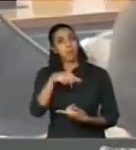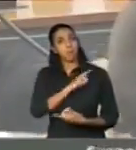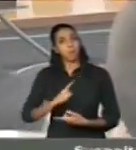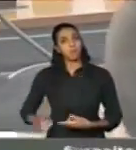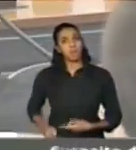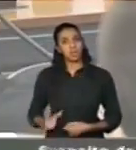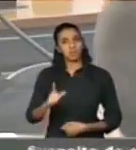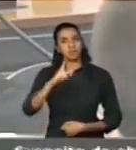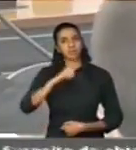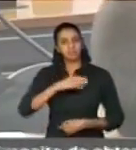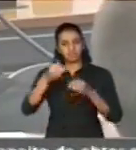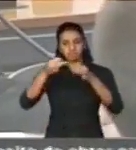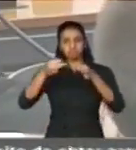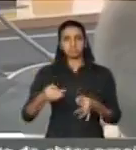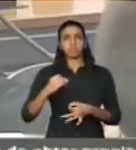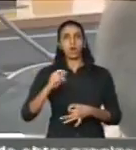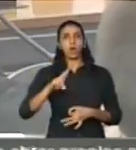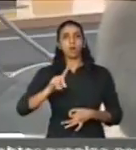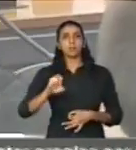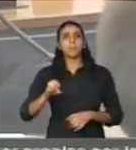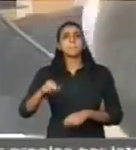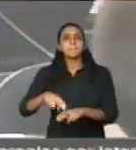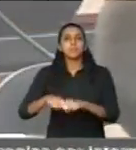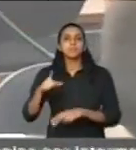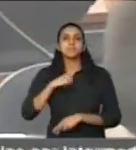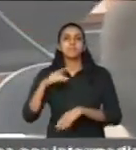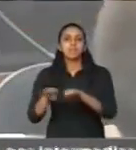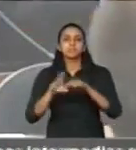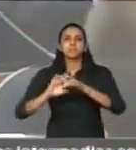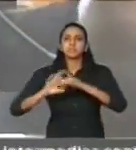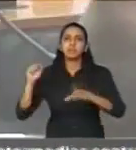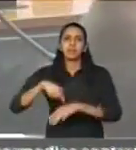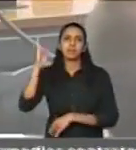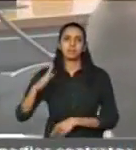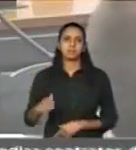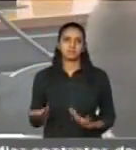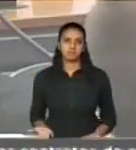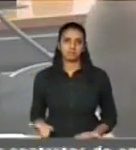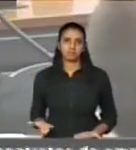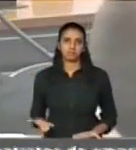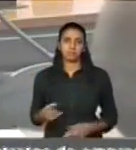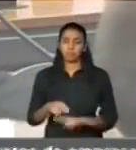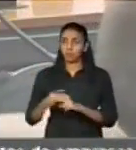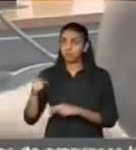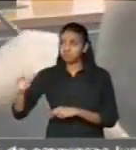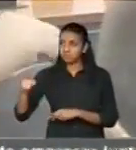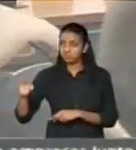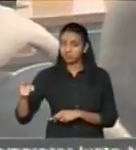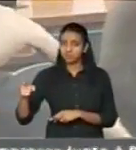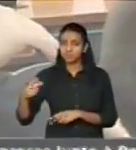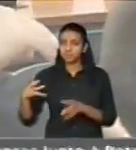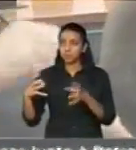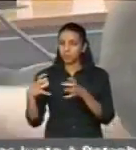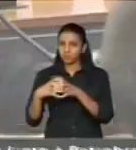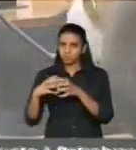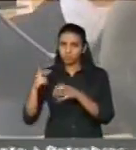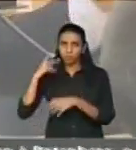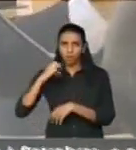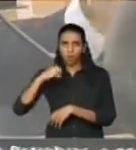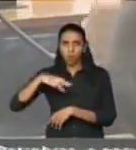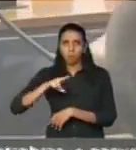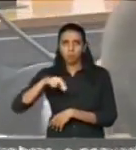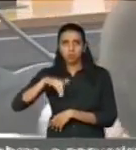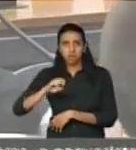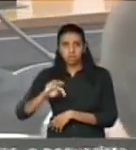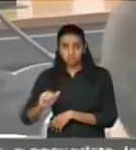é por isso que hoje nós temos essa democracia no Brasil, de tal forma que Vossa Excelência, vindo de um partido comunista, hoje está